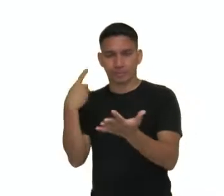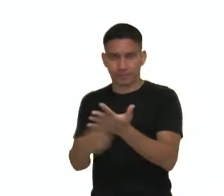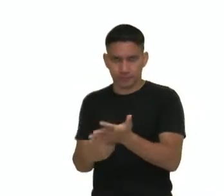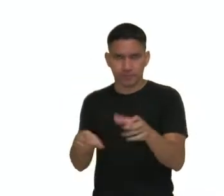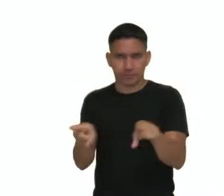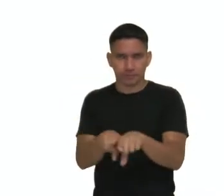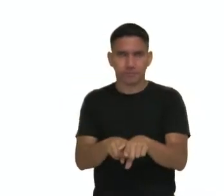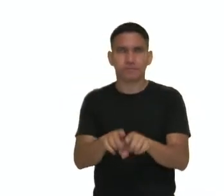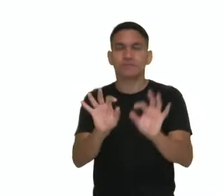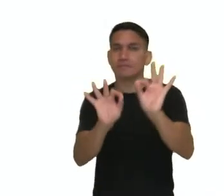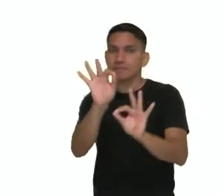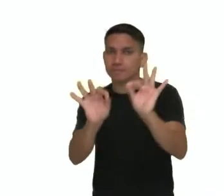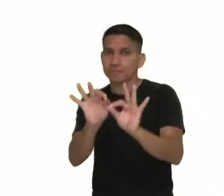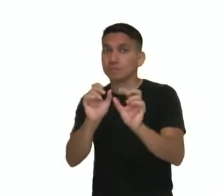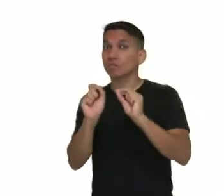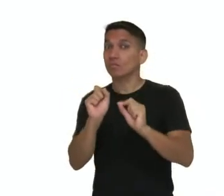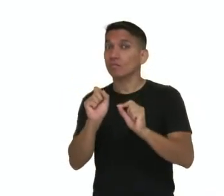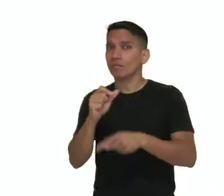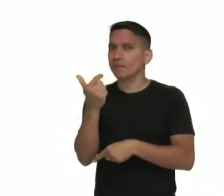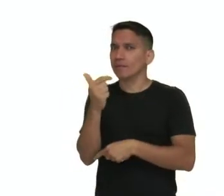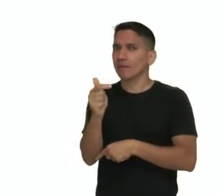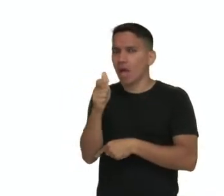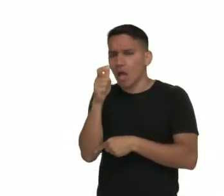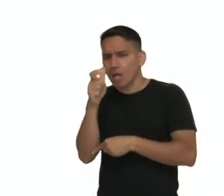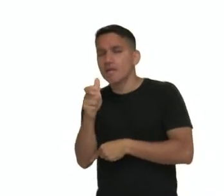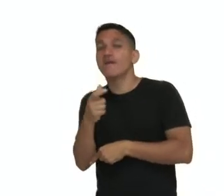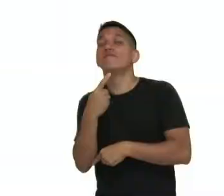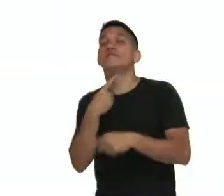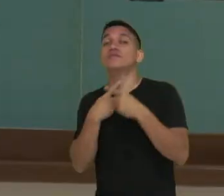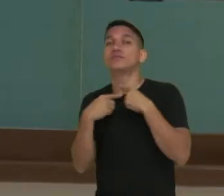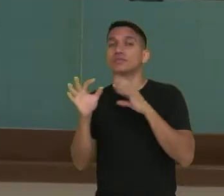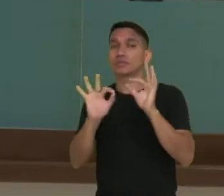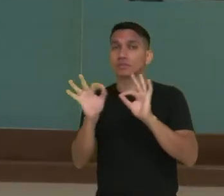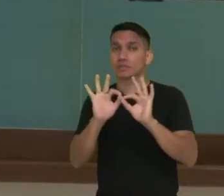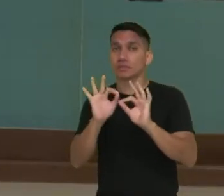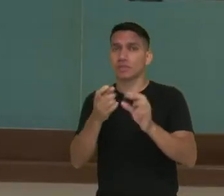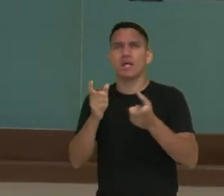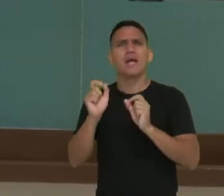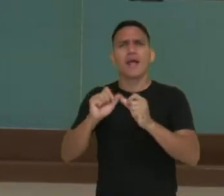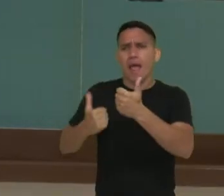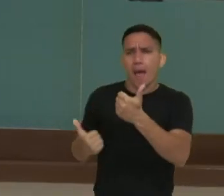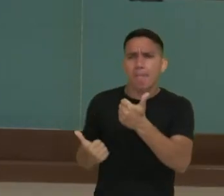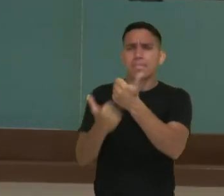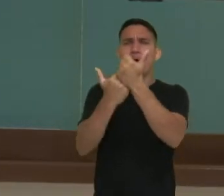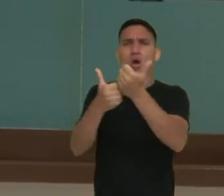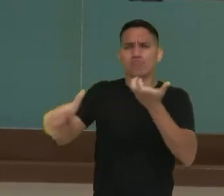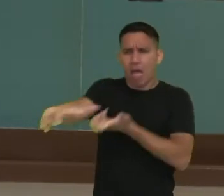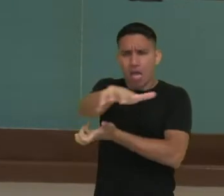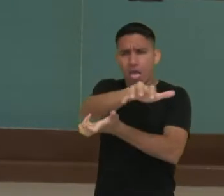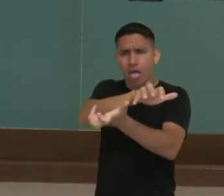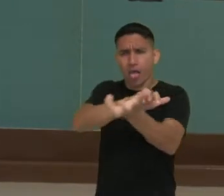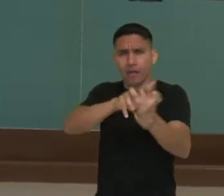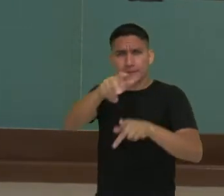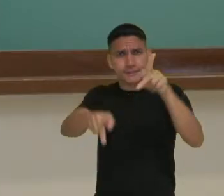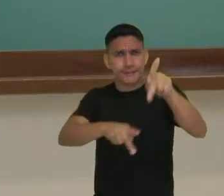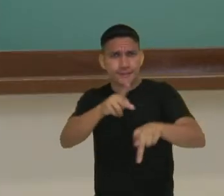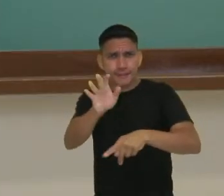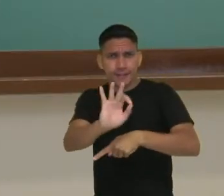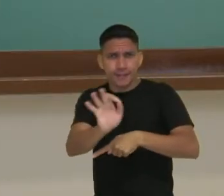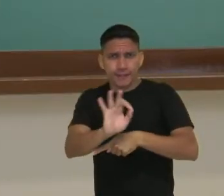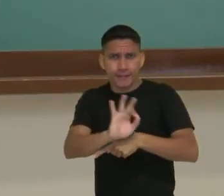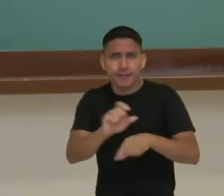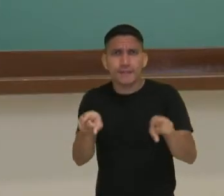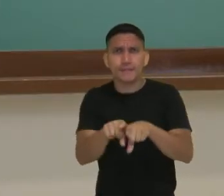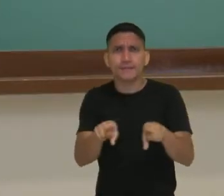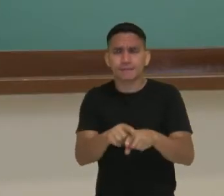quer dizer que eles não tinham nenhuma intenção de apoiar revoltas populares, de incitar